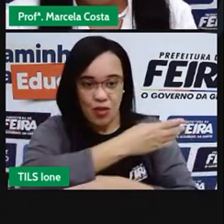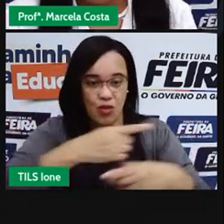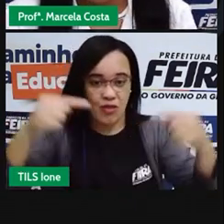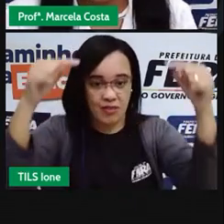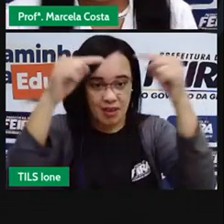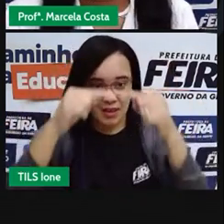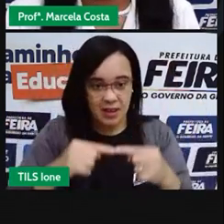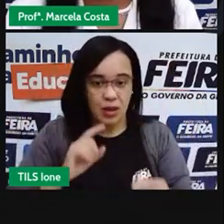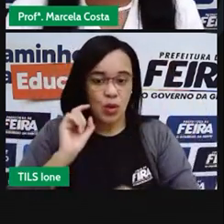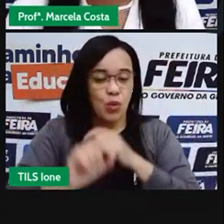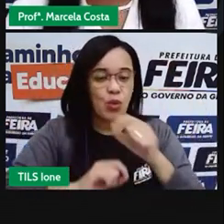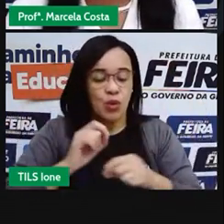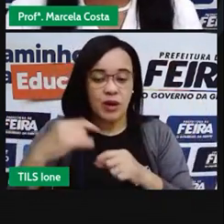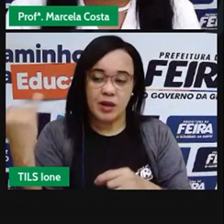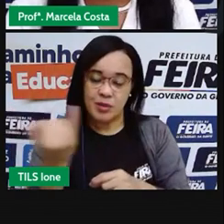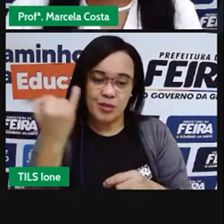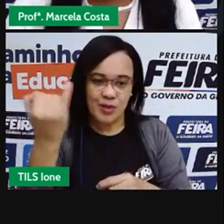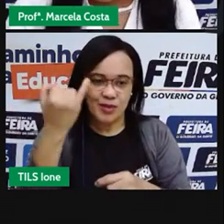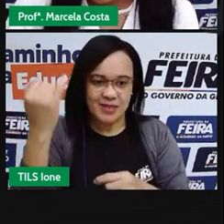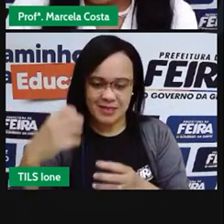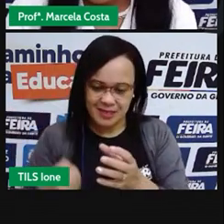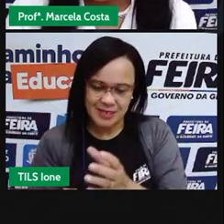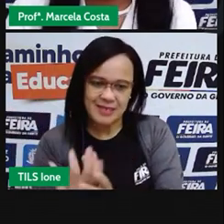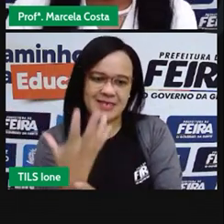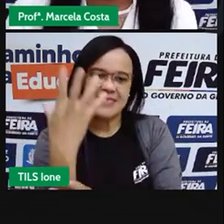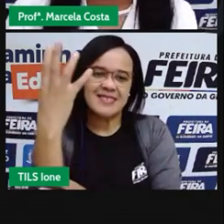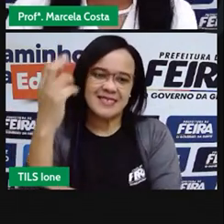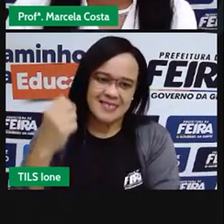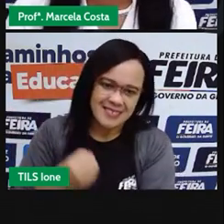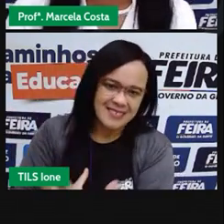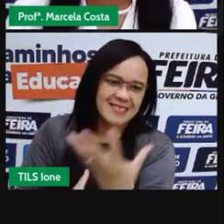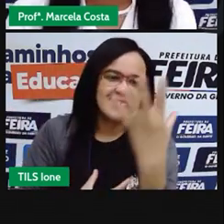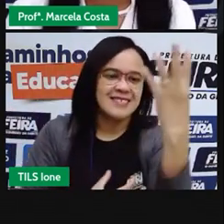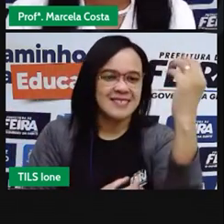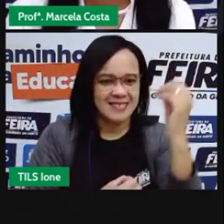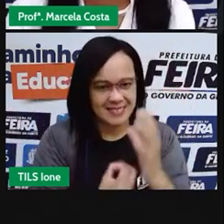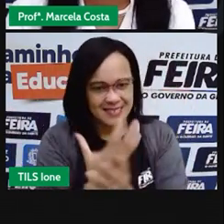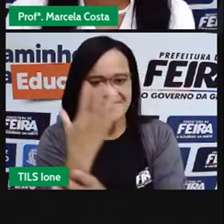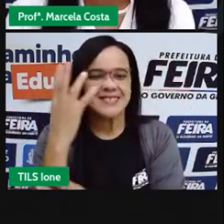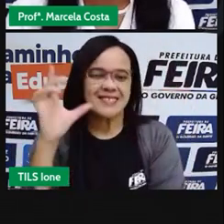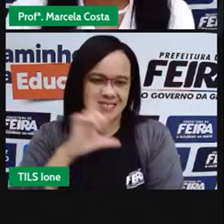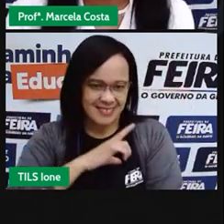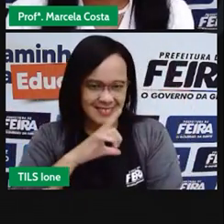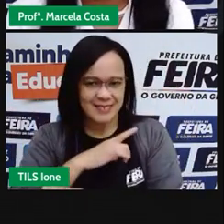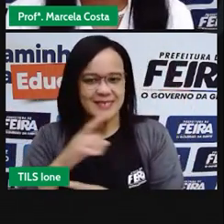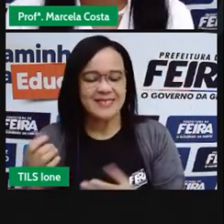plantar. Agora, crianças, eu quero